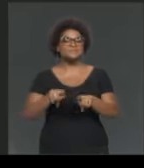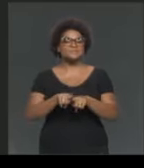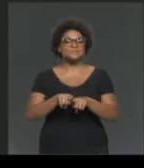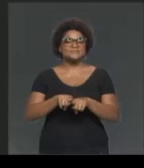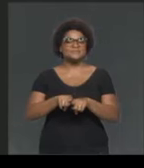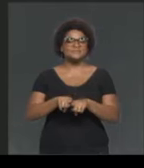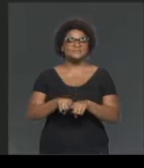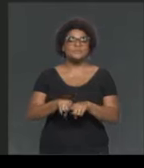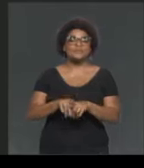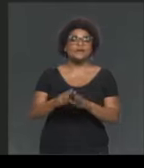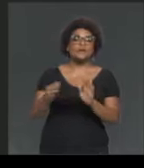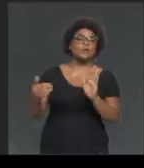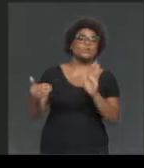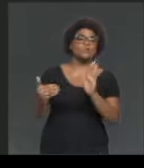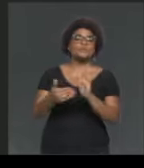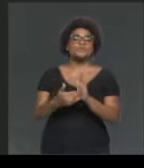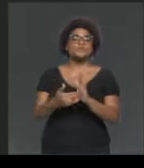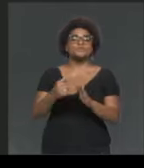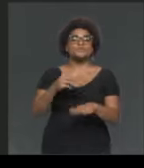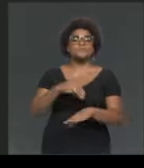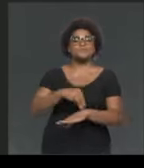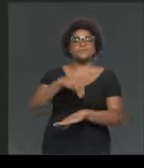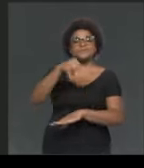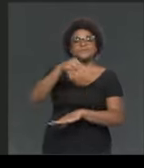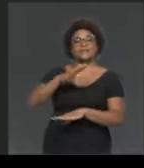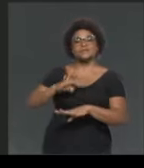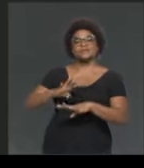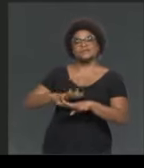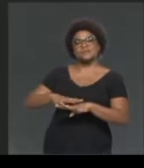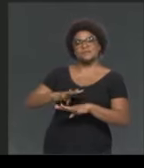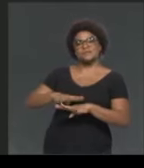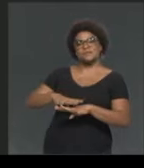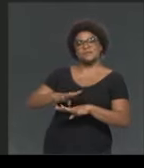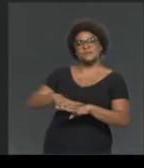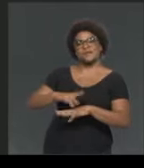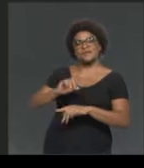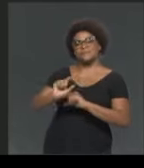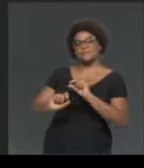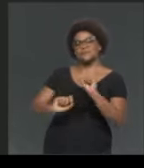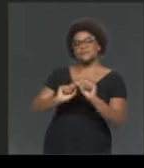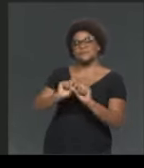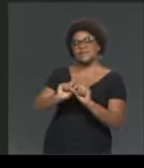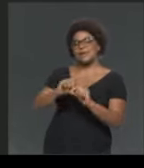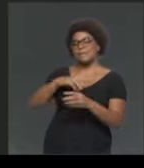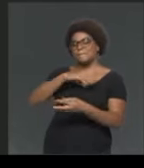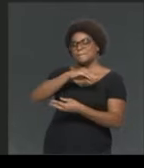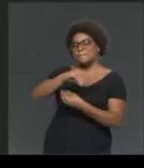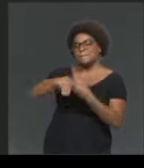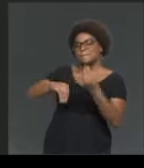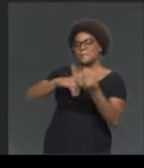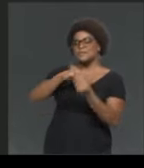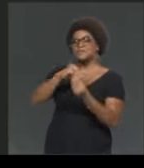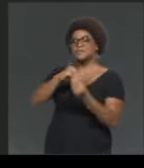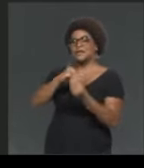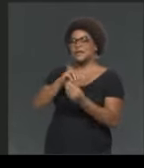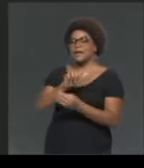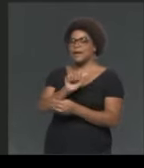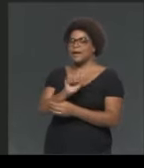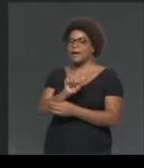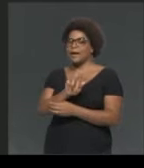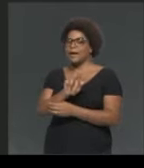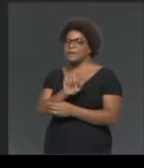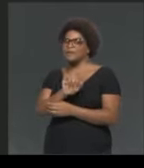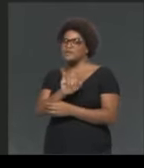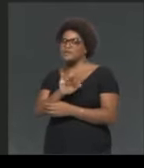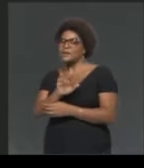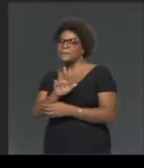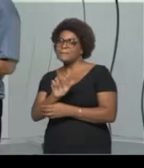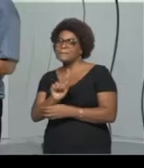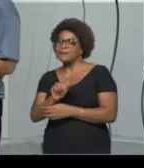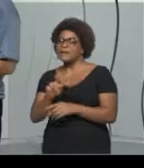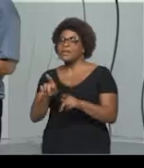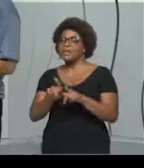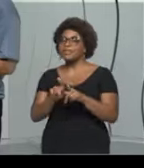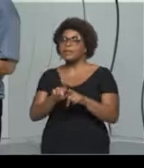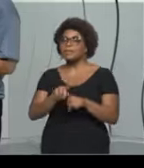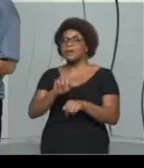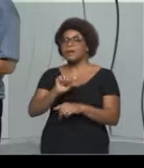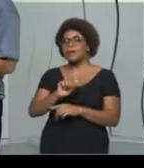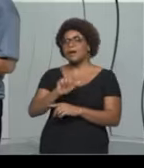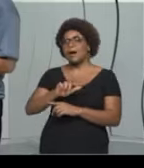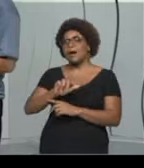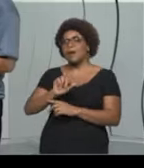e finalmente um mestrado em Matemática, no qual eu brinquei de misturar álgebra com algoritmos.